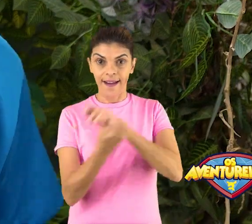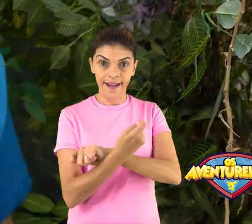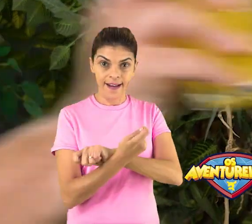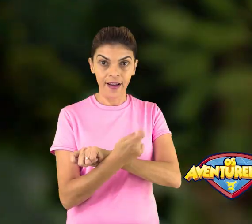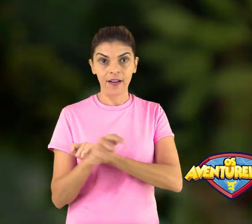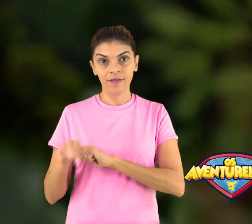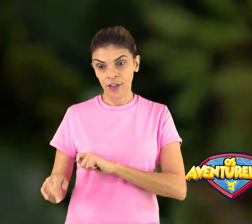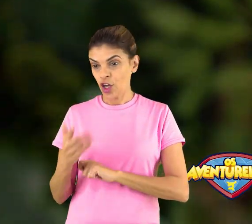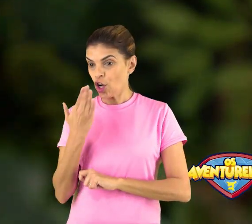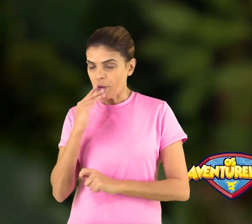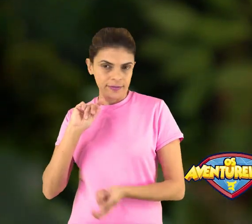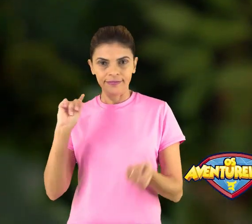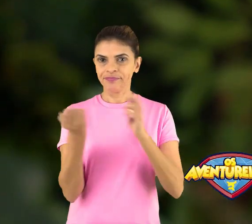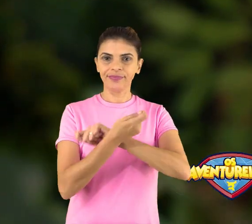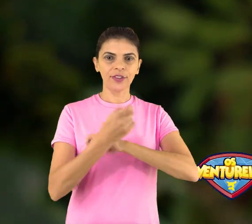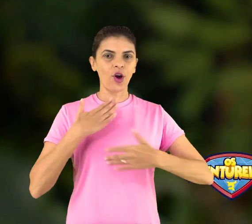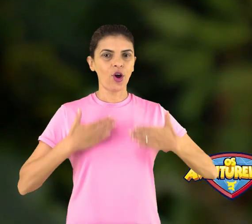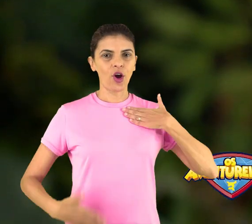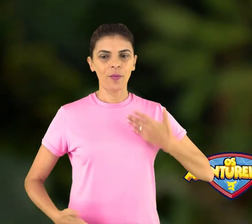reversão.